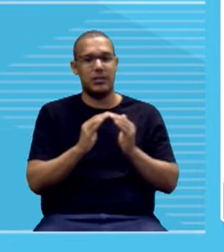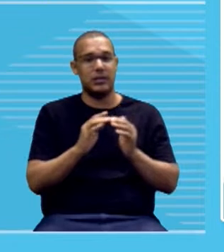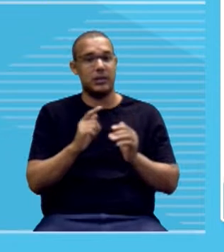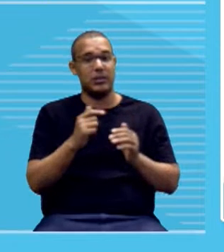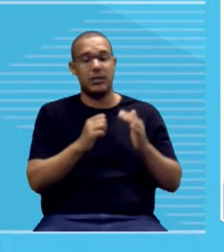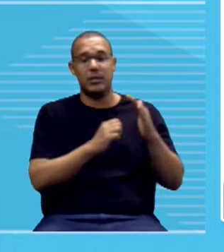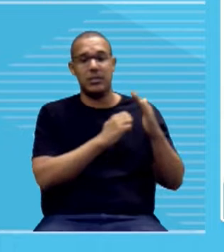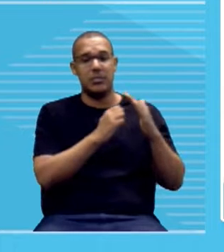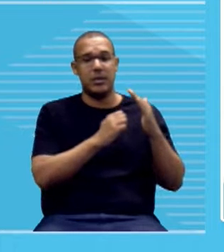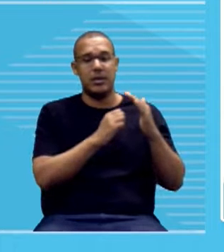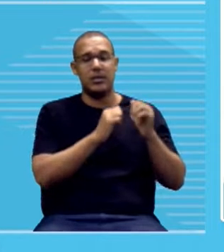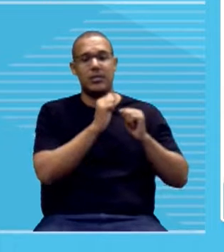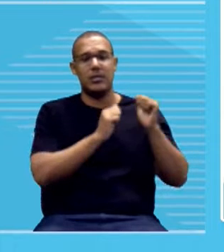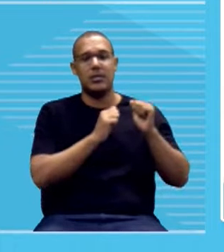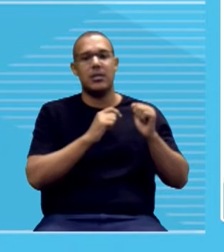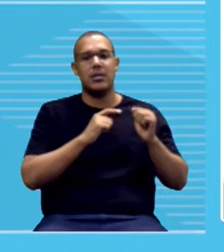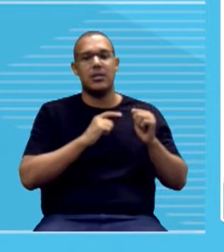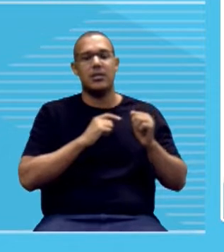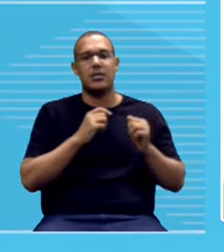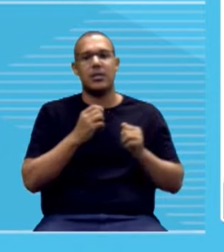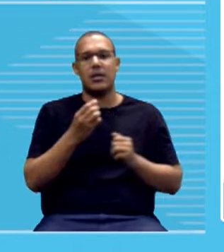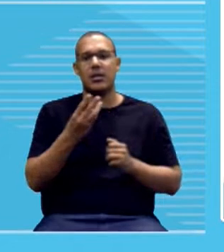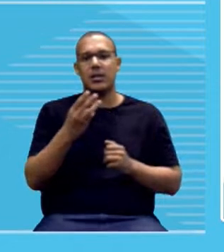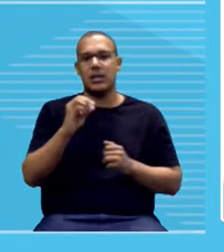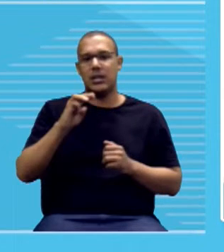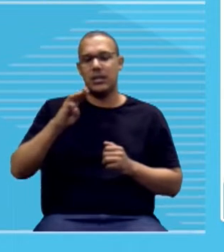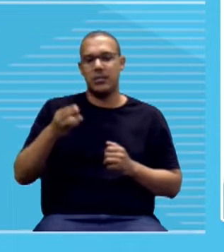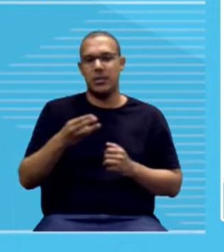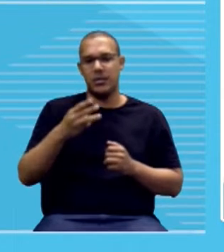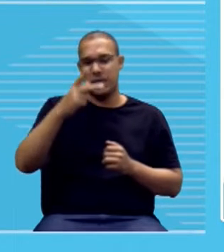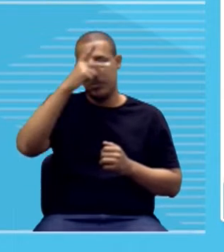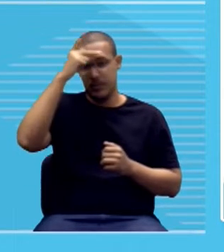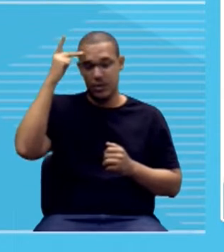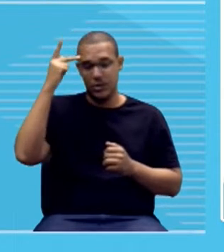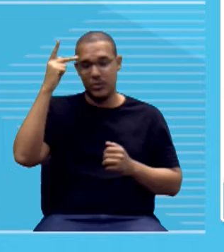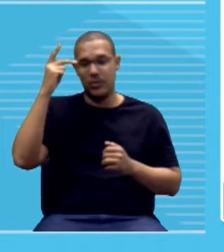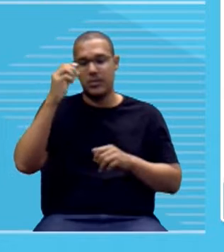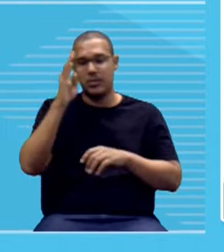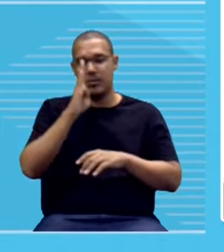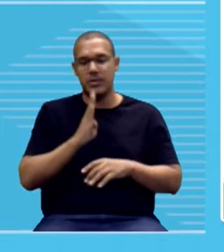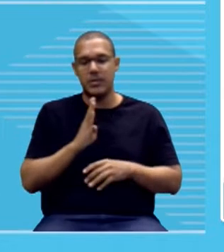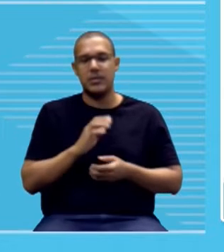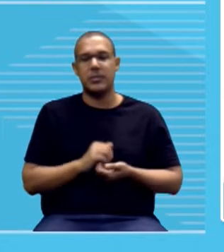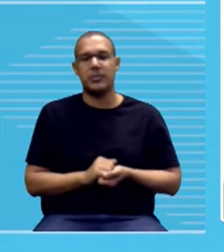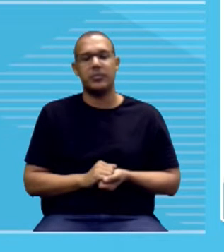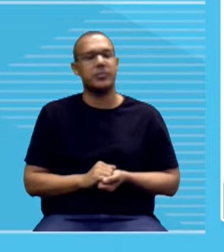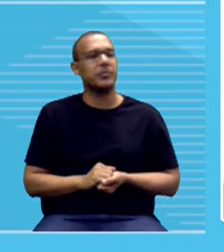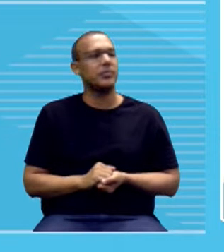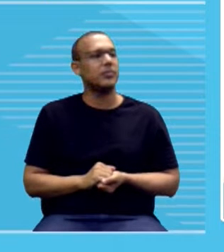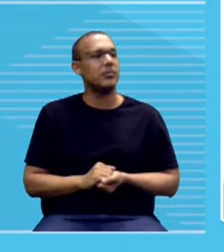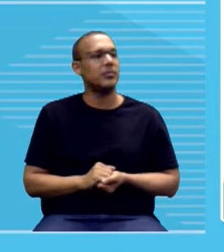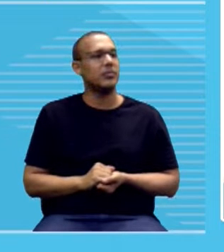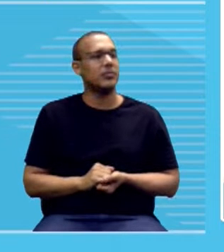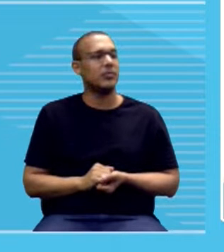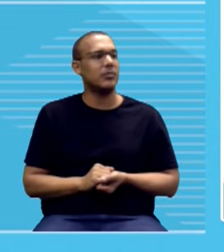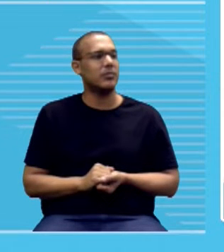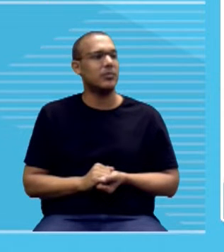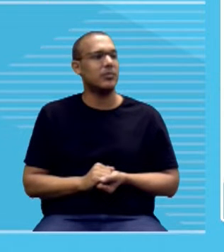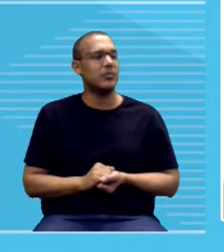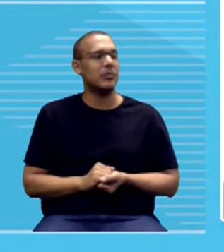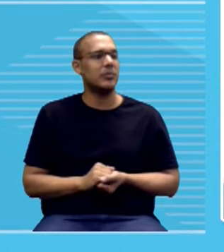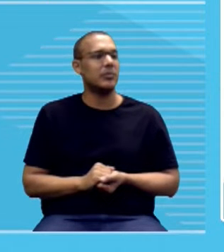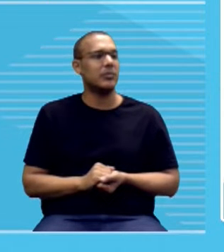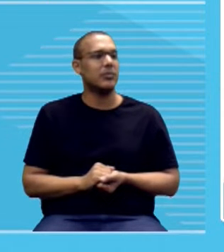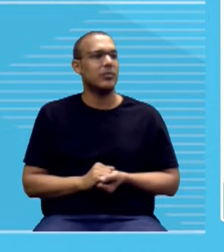sem usinas, a gente consegue abastecer 30 milhões de cidadãos brasileiros, tá bom? Há 520 parques eólicos instalados no